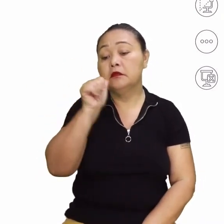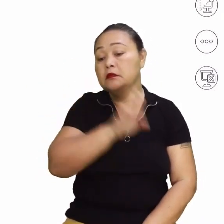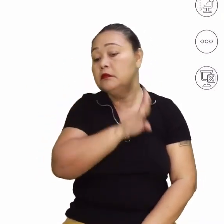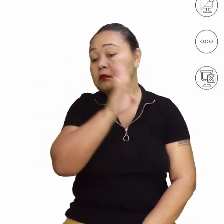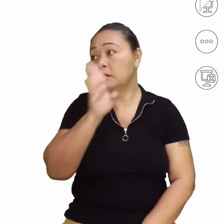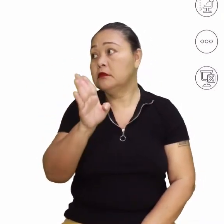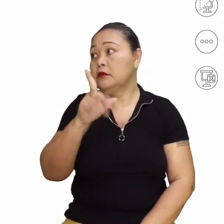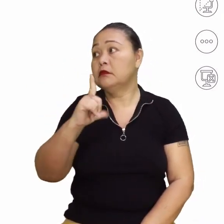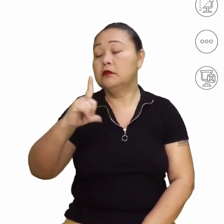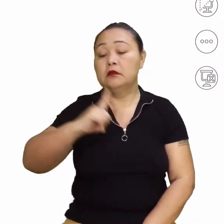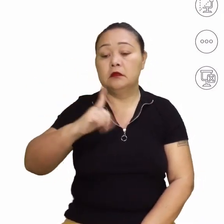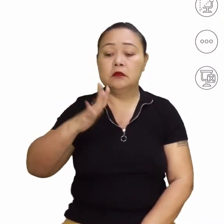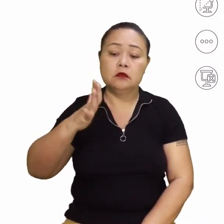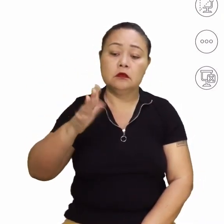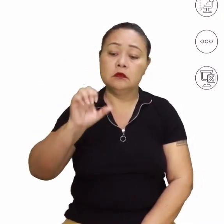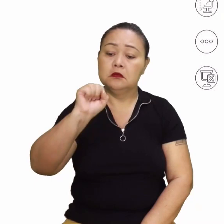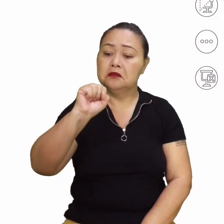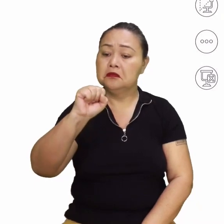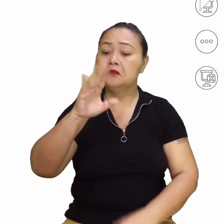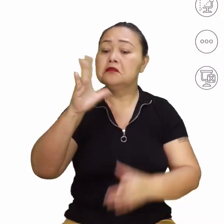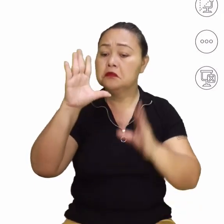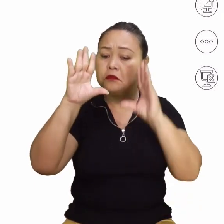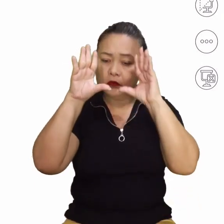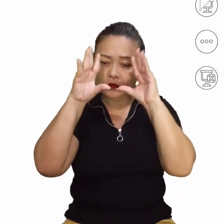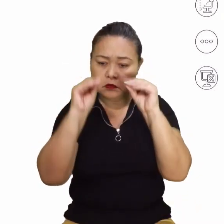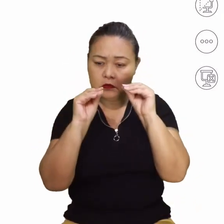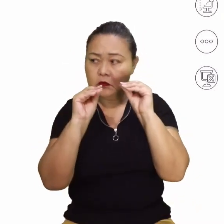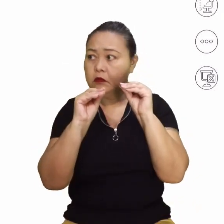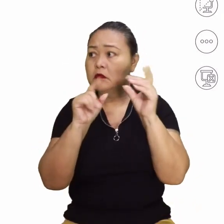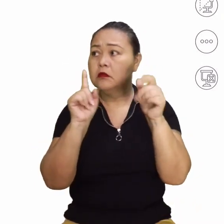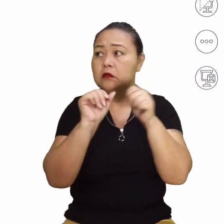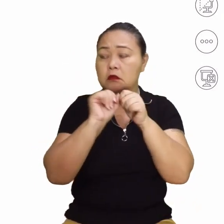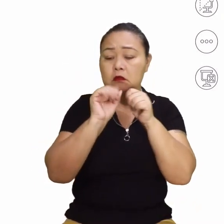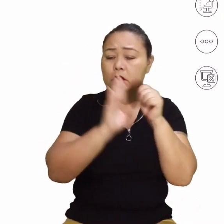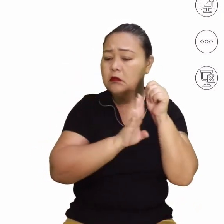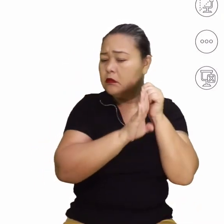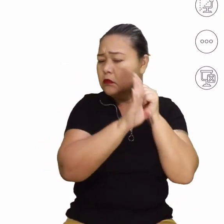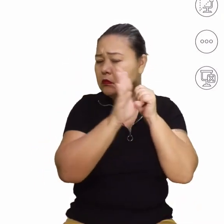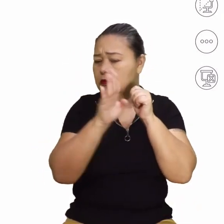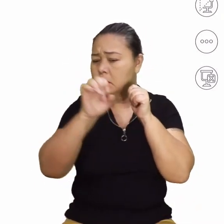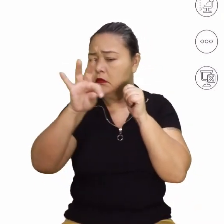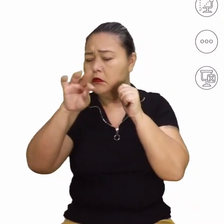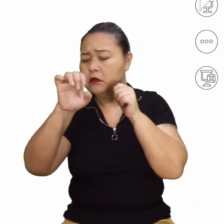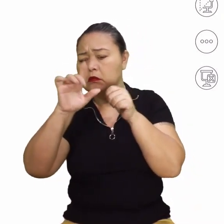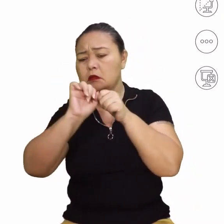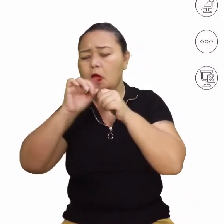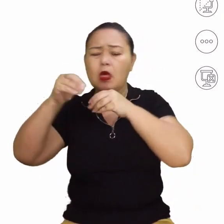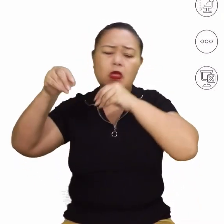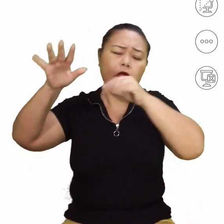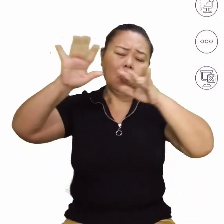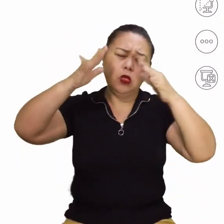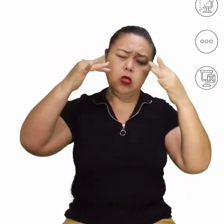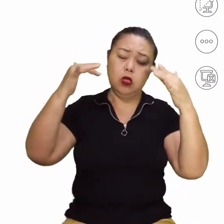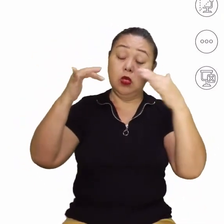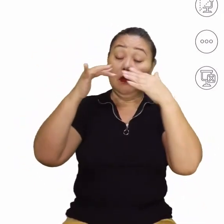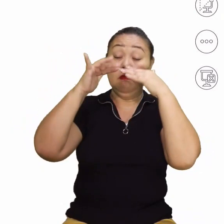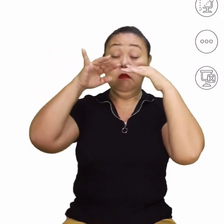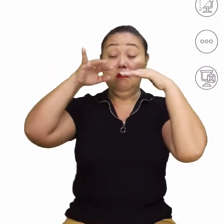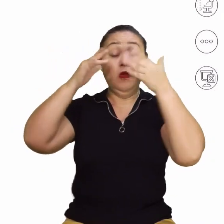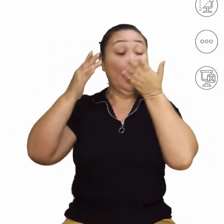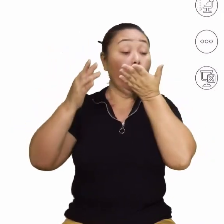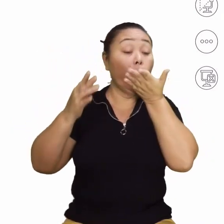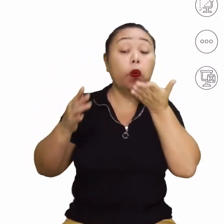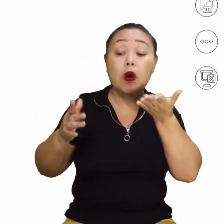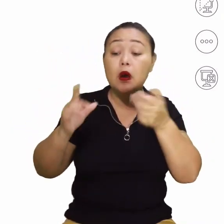tava já era mais 8 horas da noite eu passando pela aquela Estrada cheia de poeira e lá